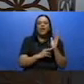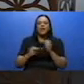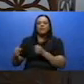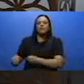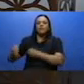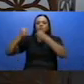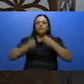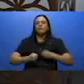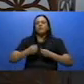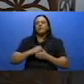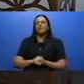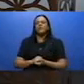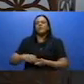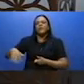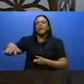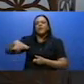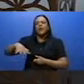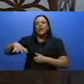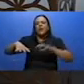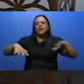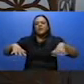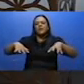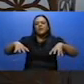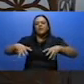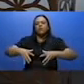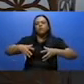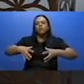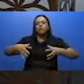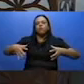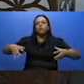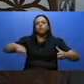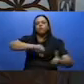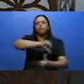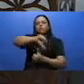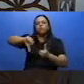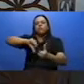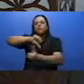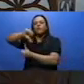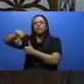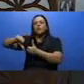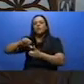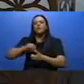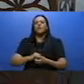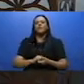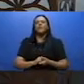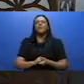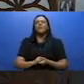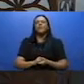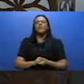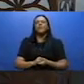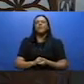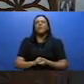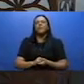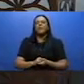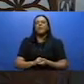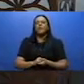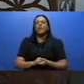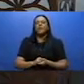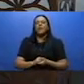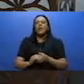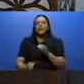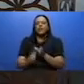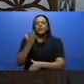aldeias, portanto, foram crescendo e se modificando, transformando pouco a pouco nas